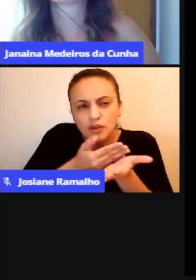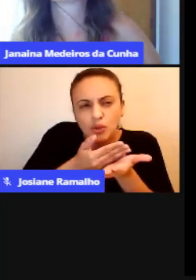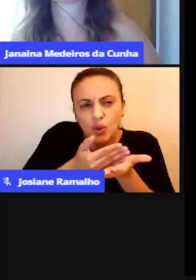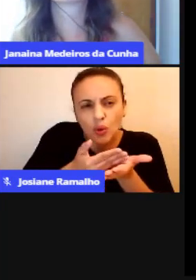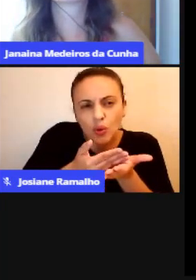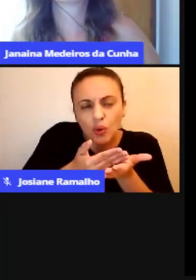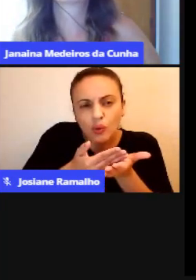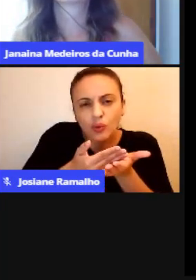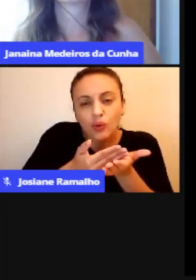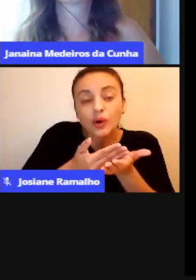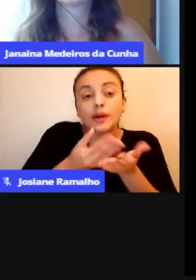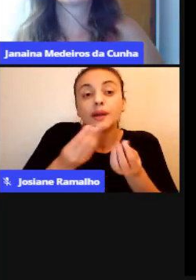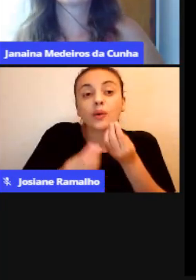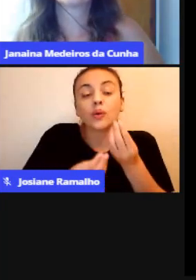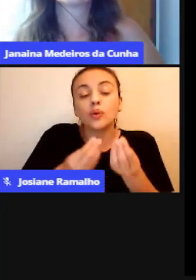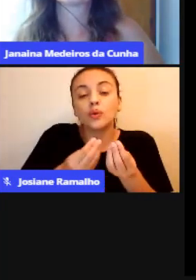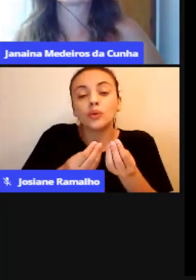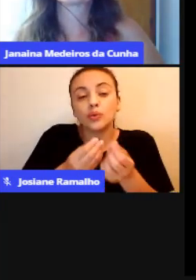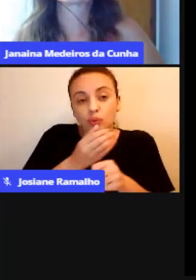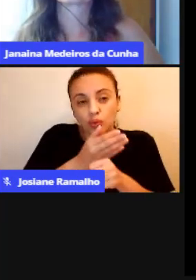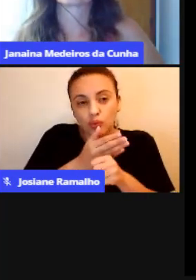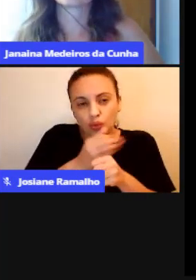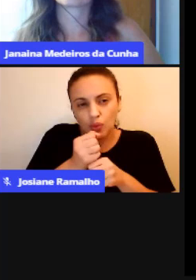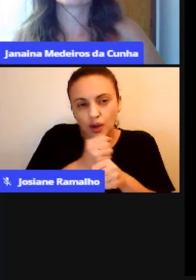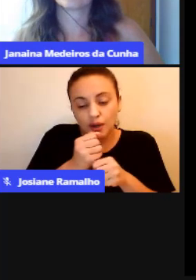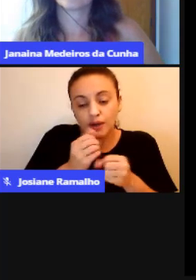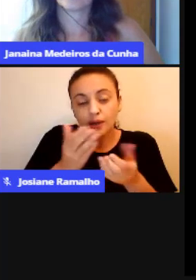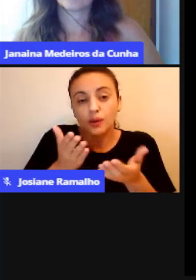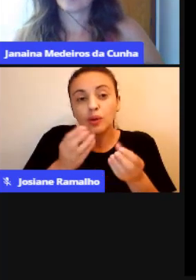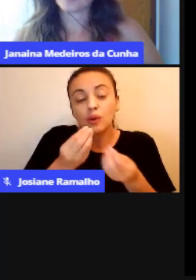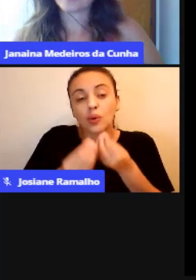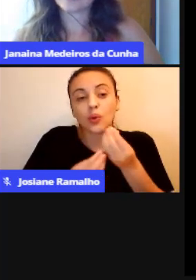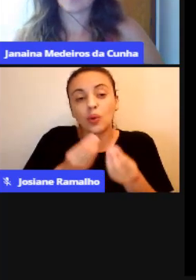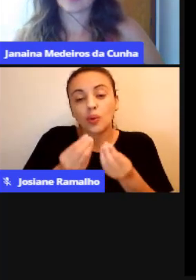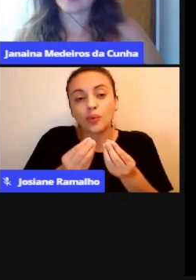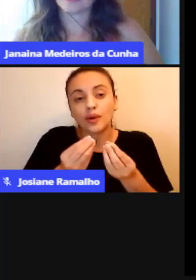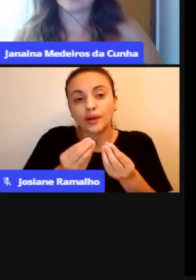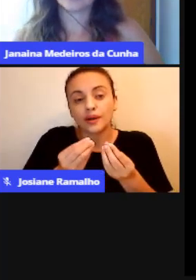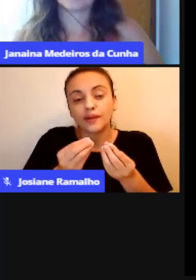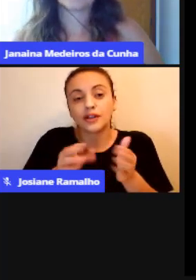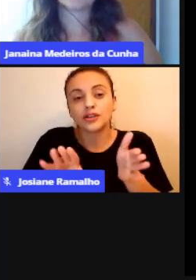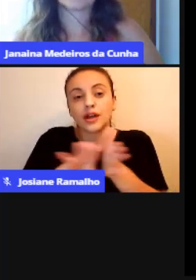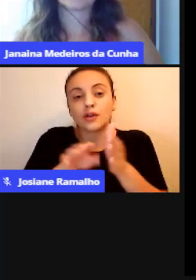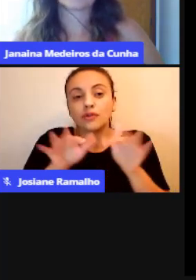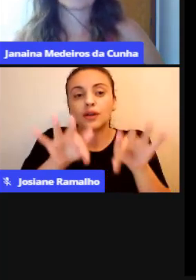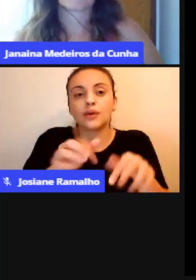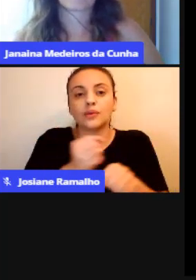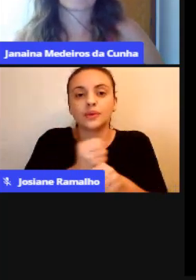estar saindo no final do ano. Pode passar o próximo slide.